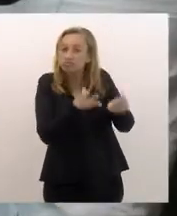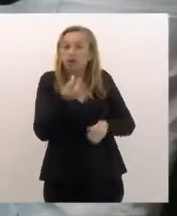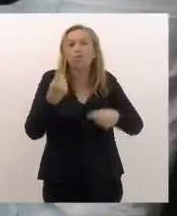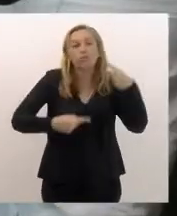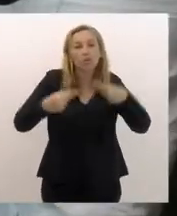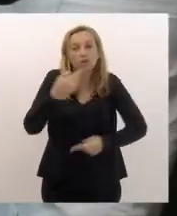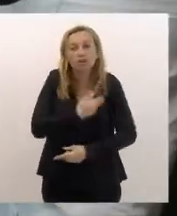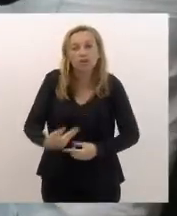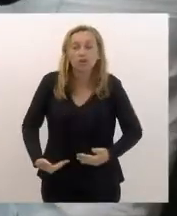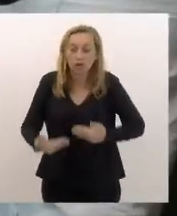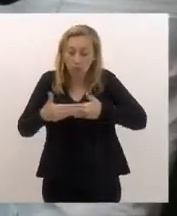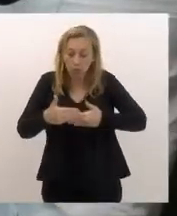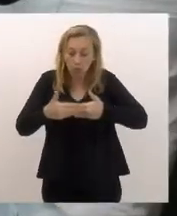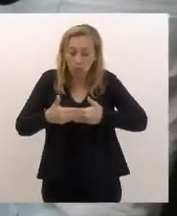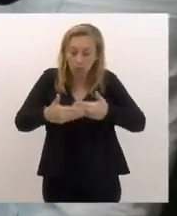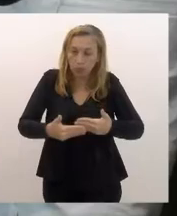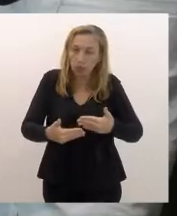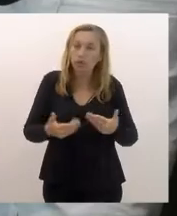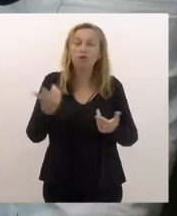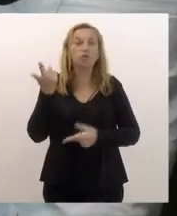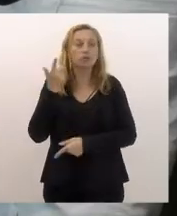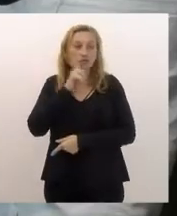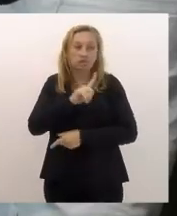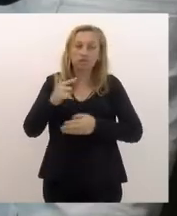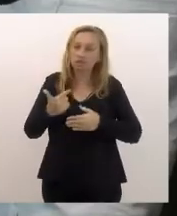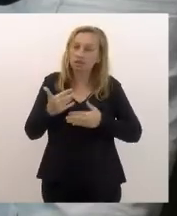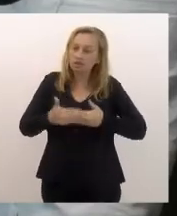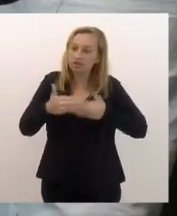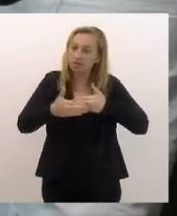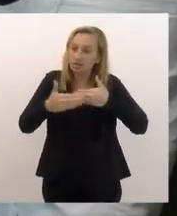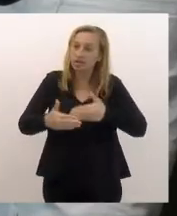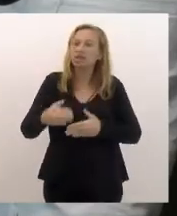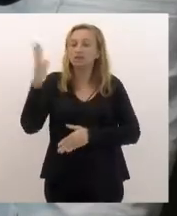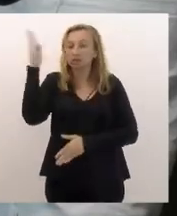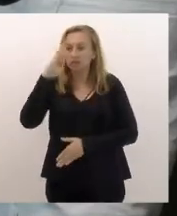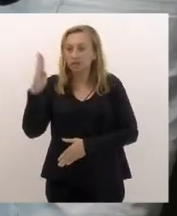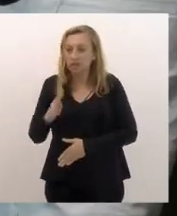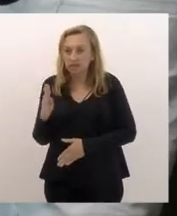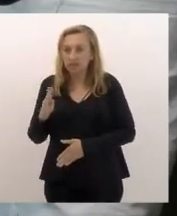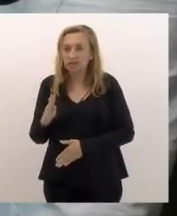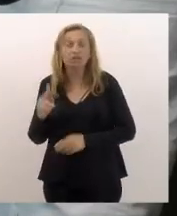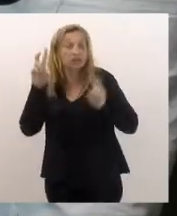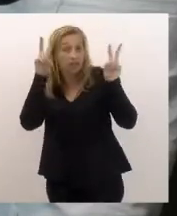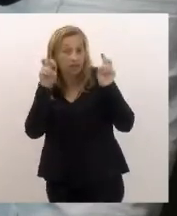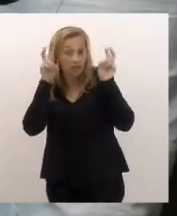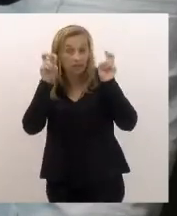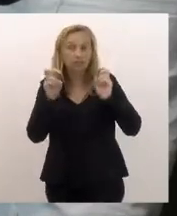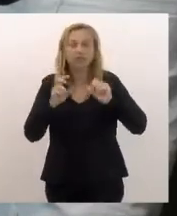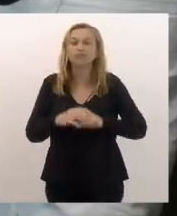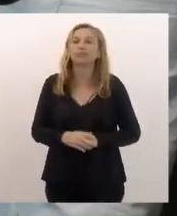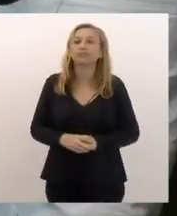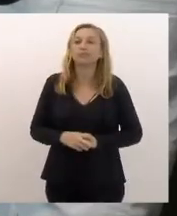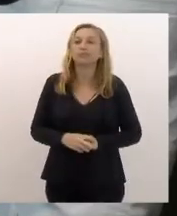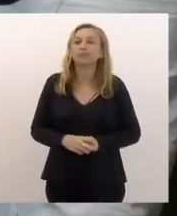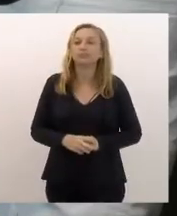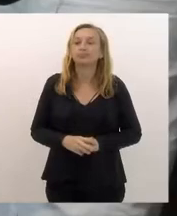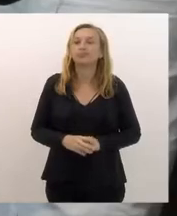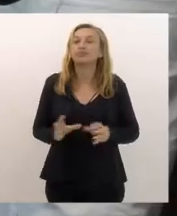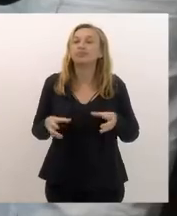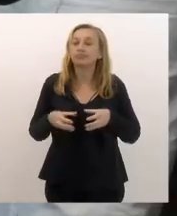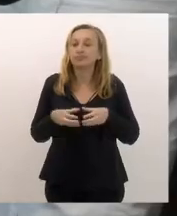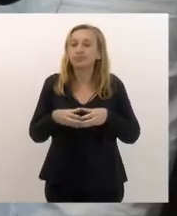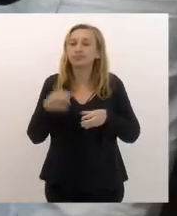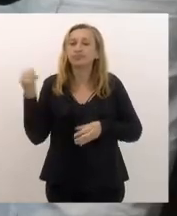pública, que ela avance. Nós conseguimos avançar muito no Brasil nessa temática, com